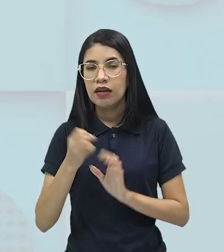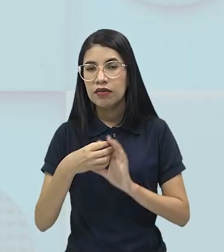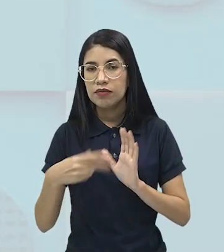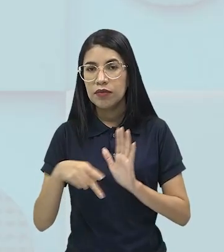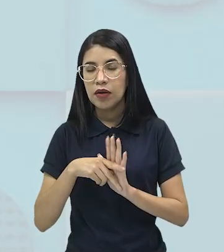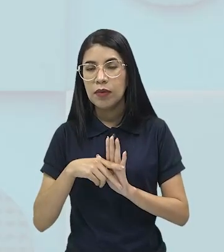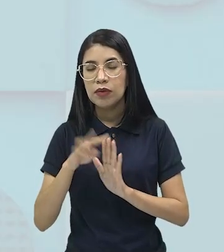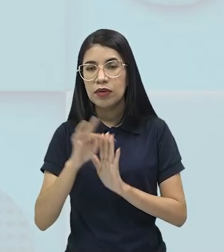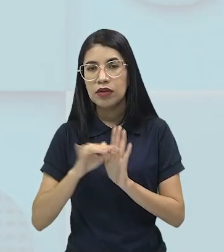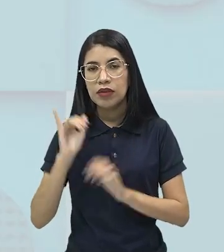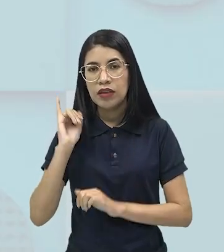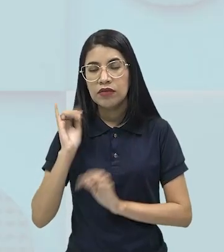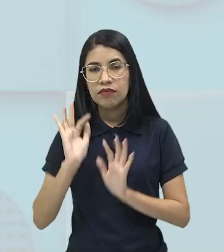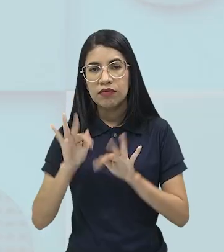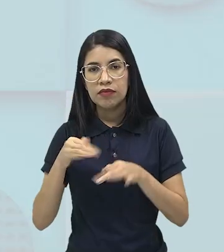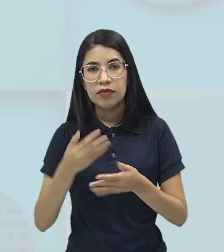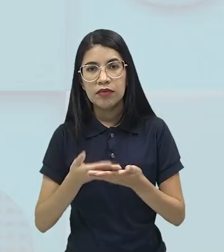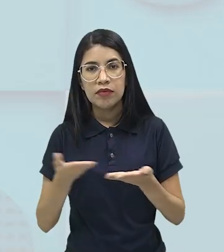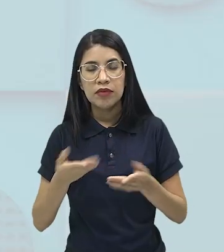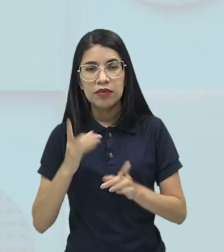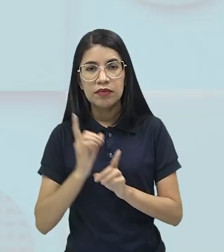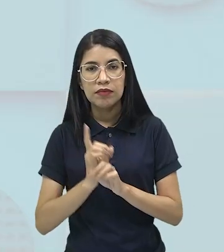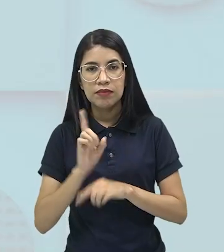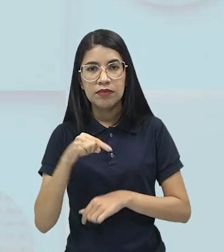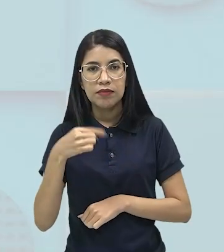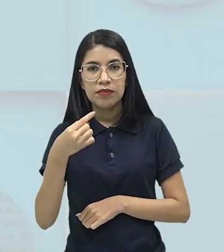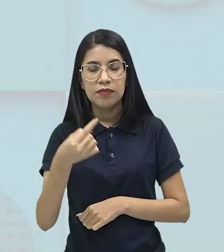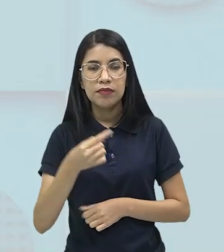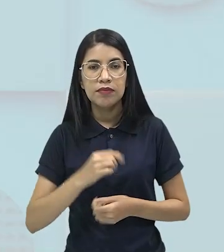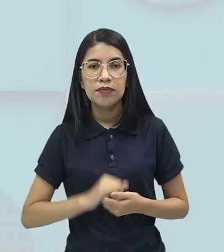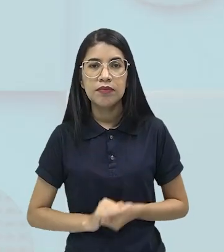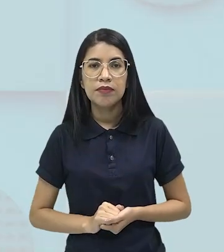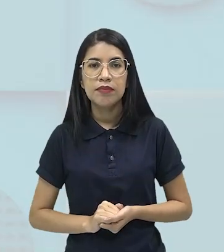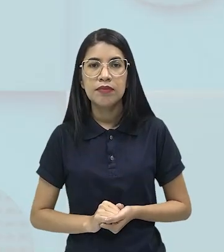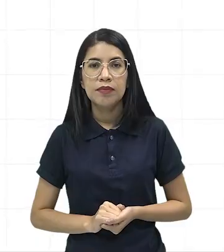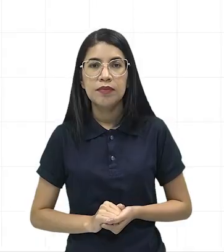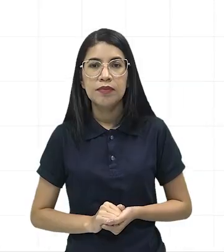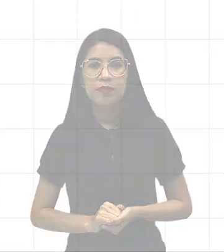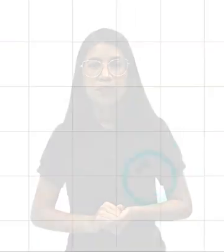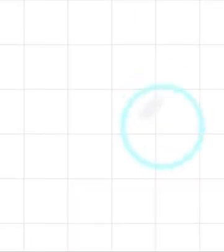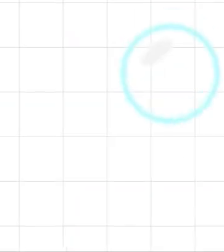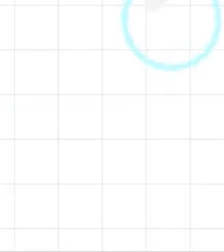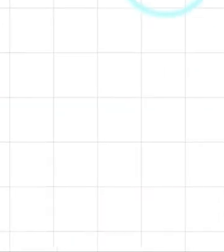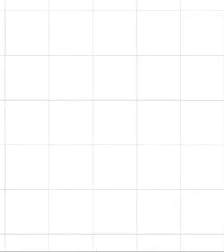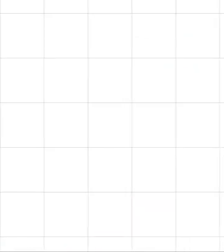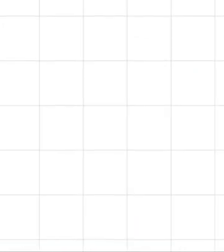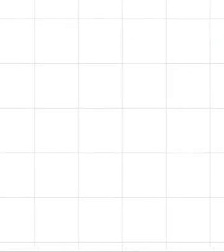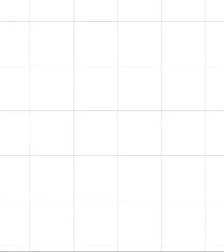narrativo. E assim eu encerro a nossa aula e até uma próxima oportunidade.